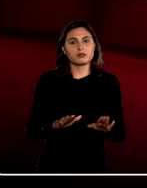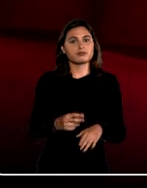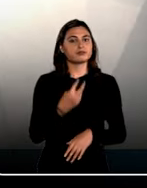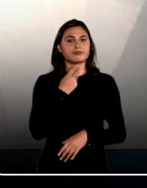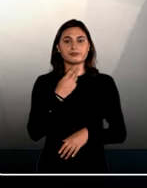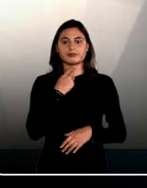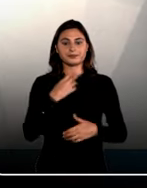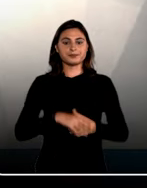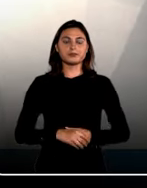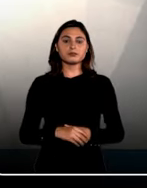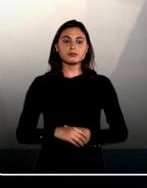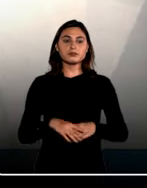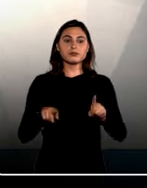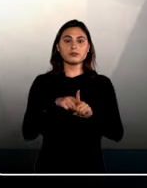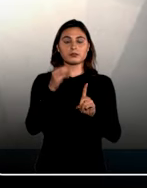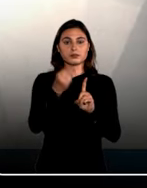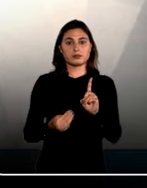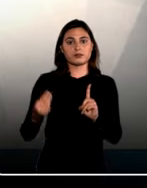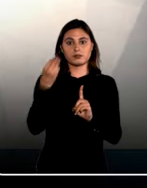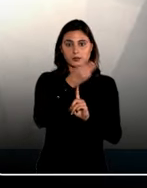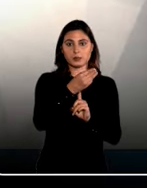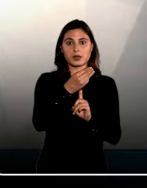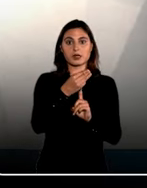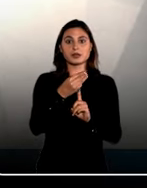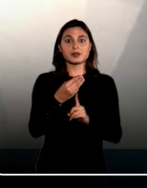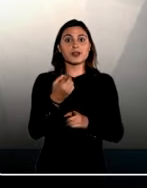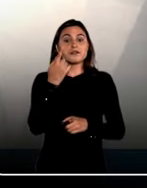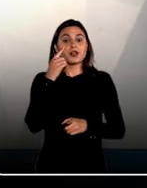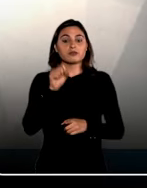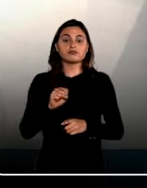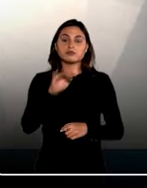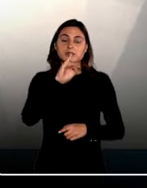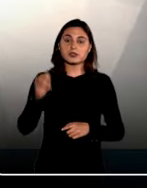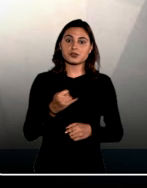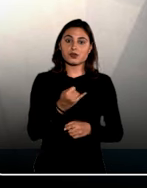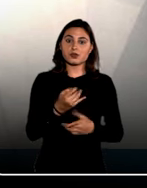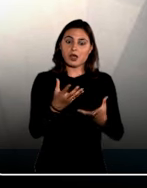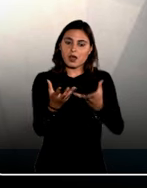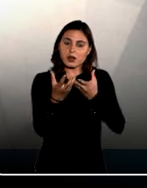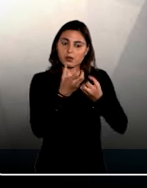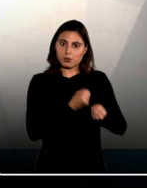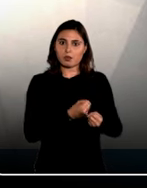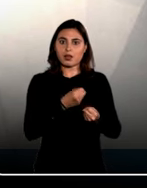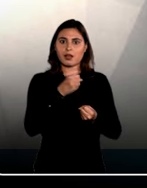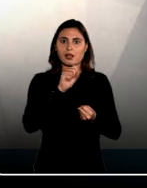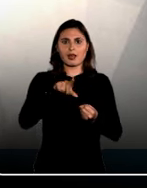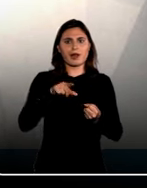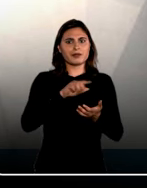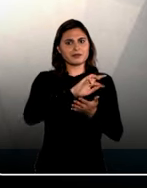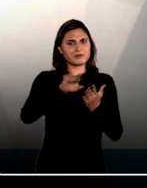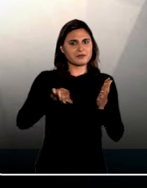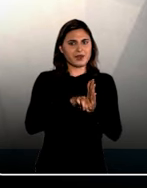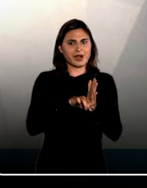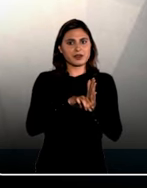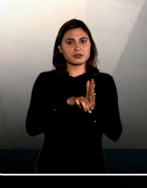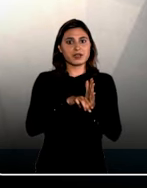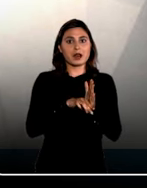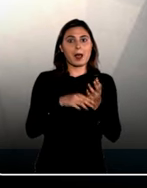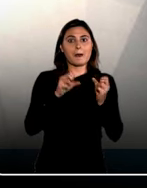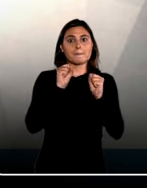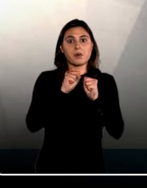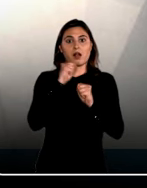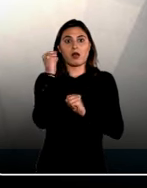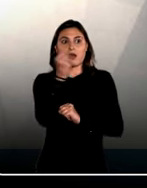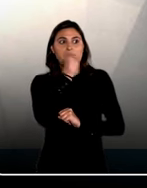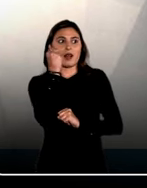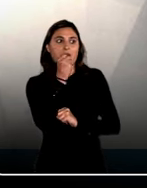processo o ministro destacou precedentes do STJ no sentido de que o não recolhimento das custas não caracteriza a